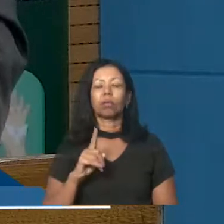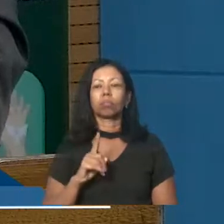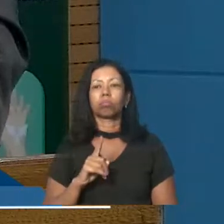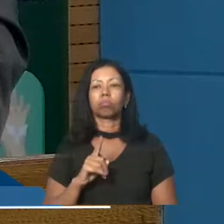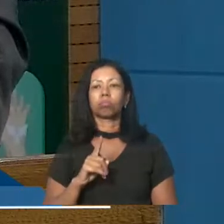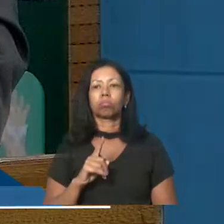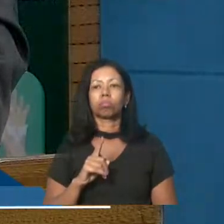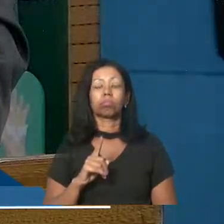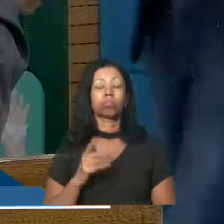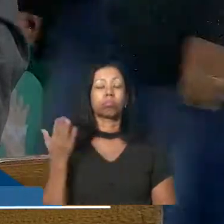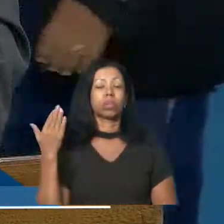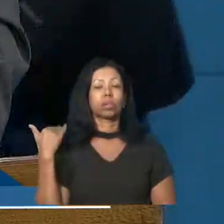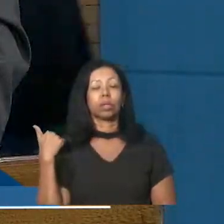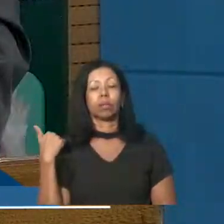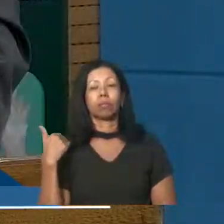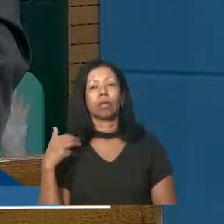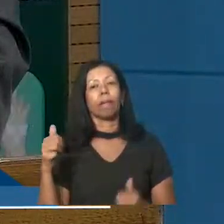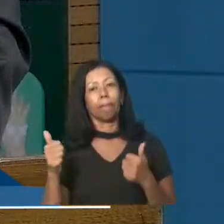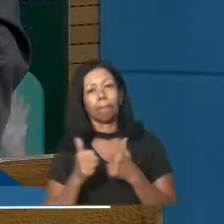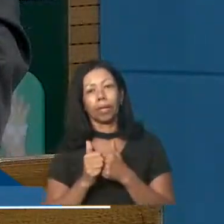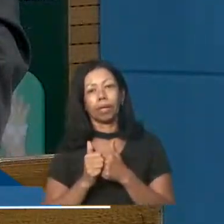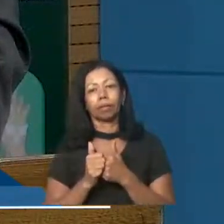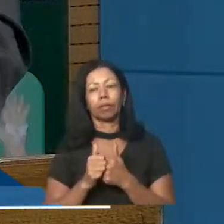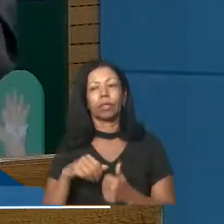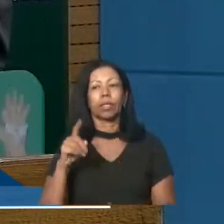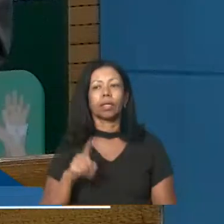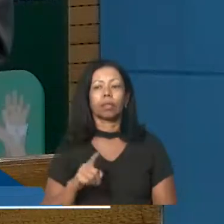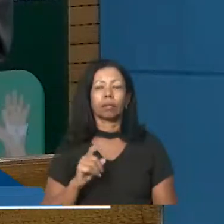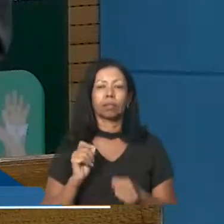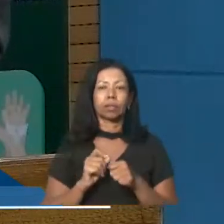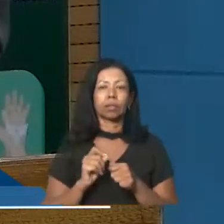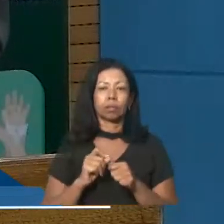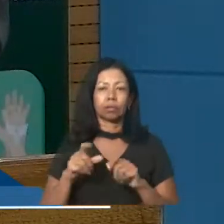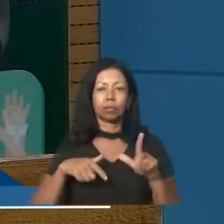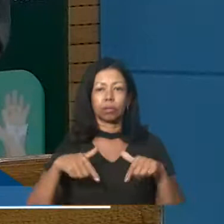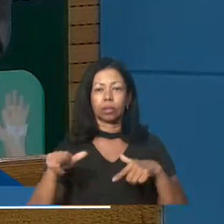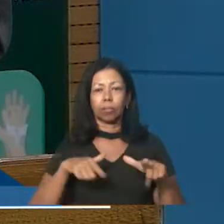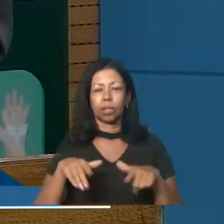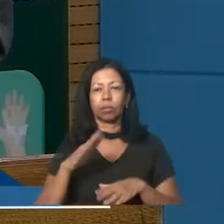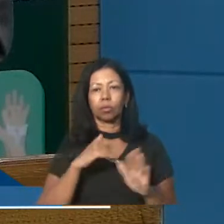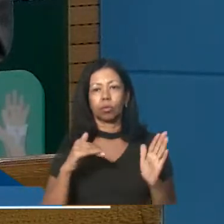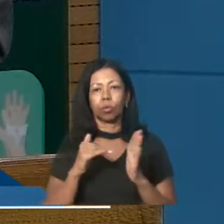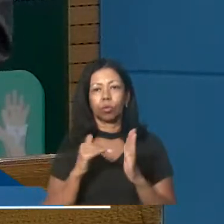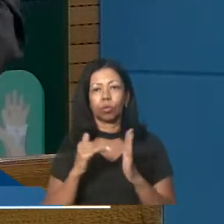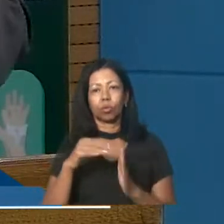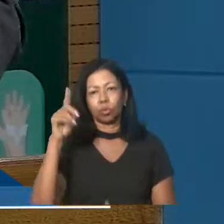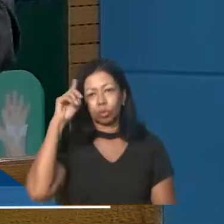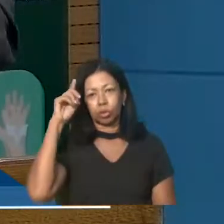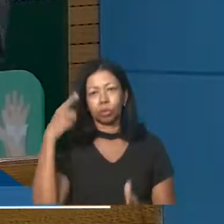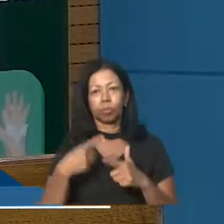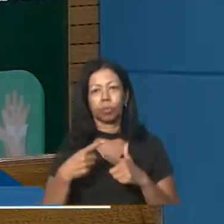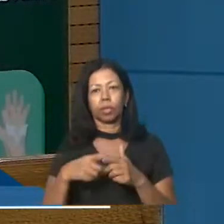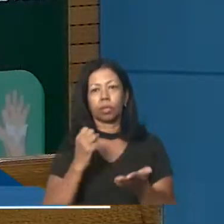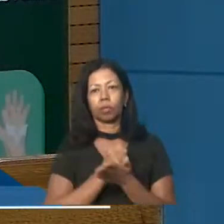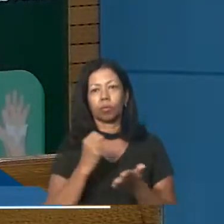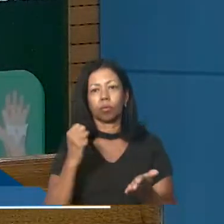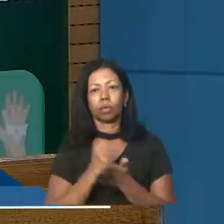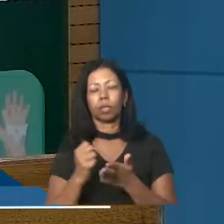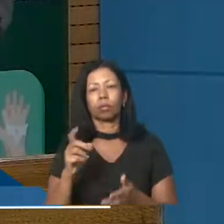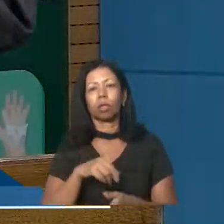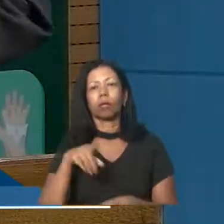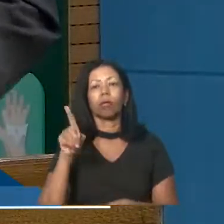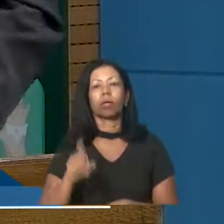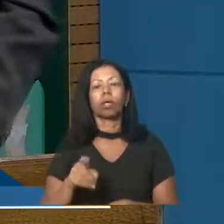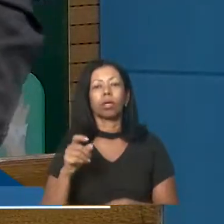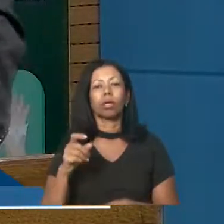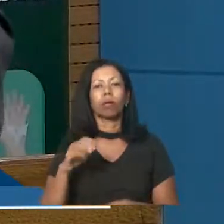distante, era a prestação de serviço todos os dias. Até porque o contrato não é um